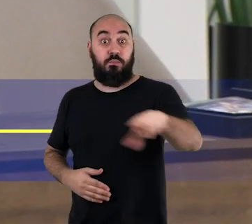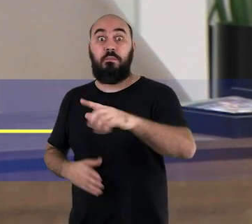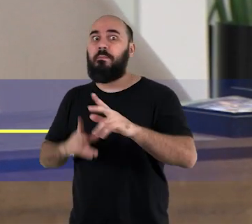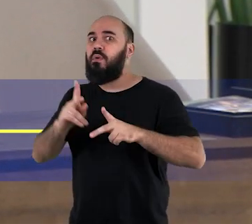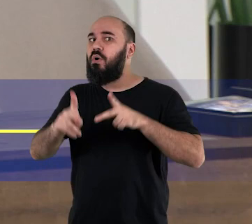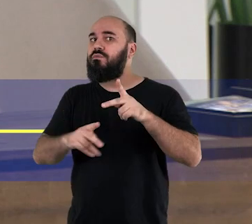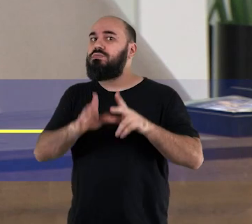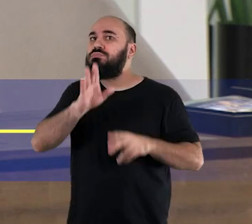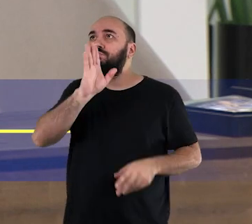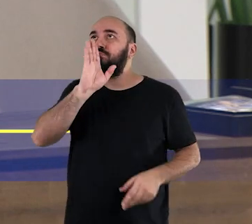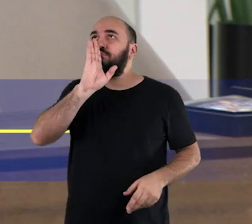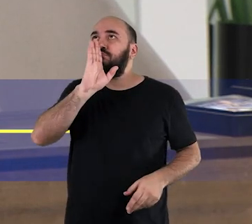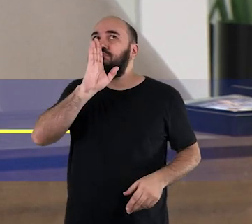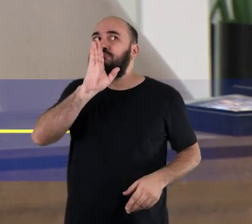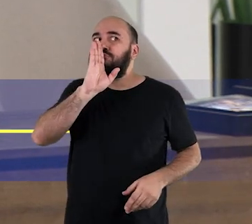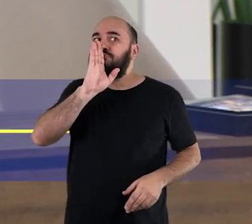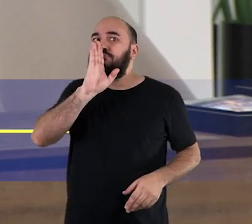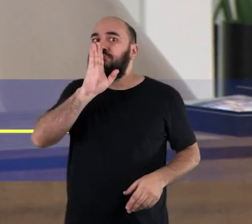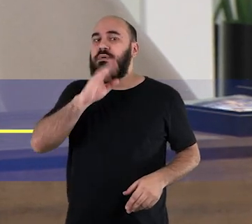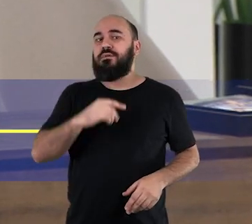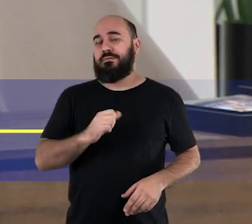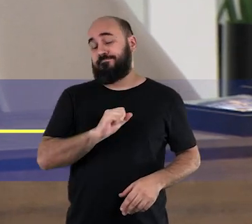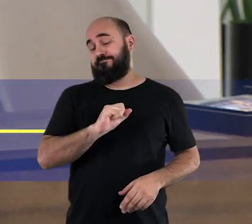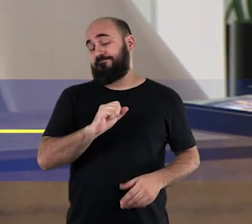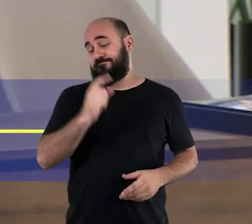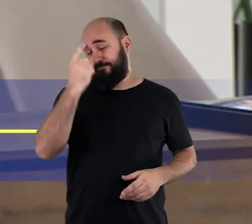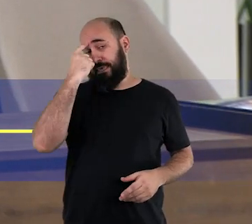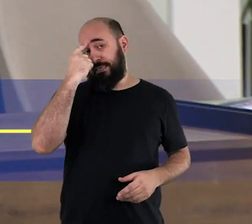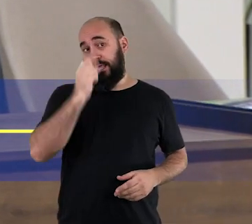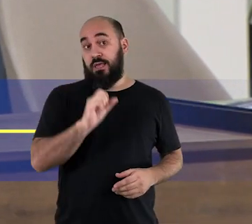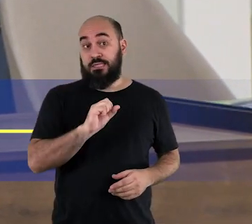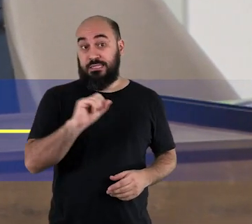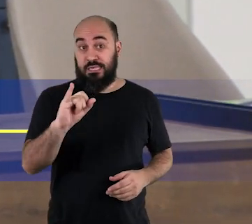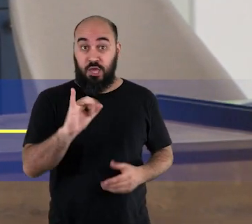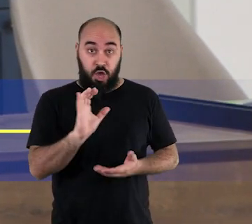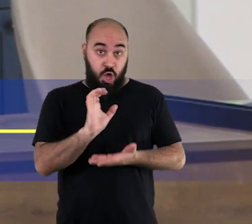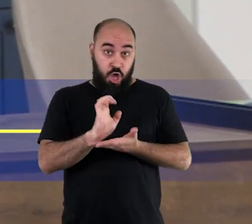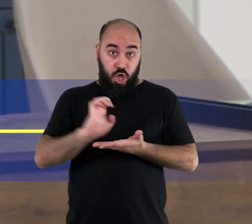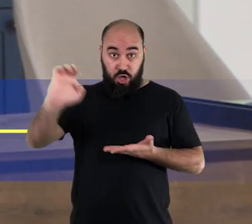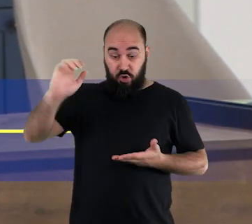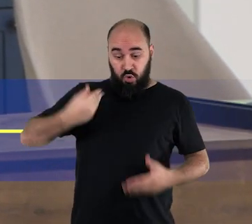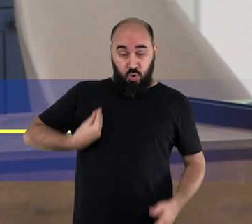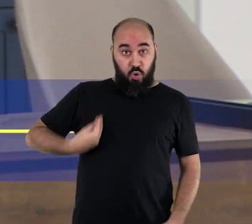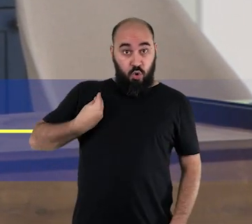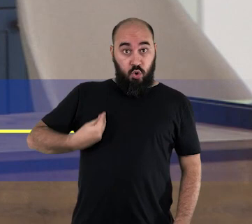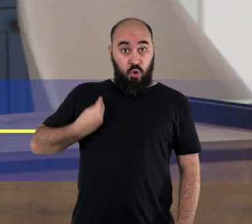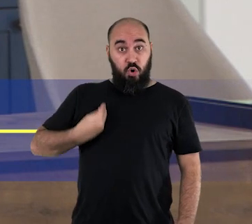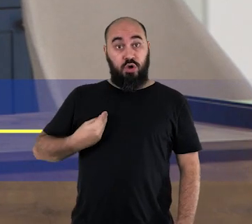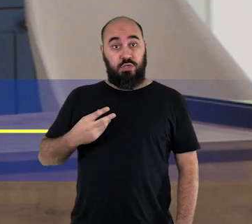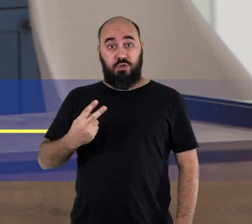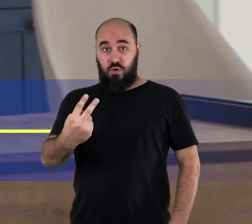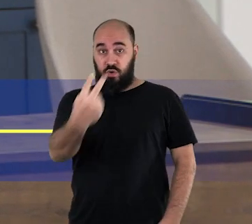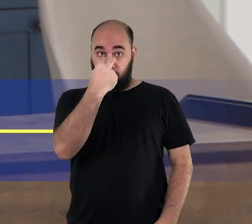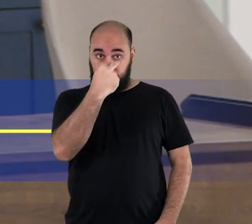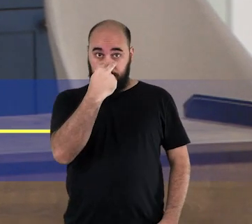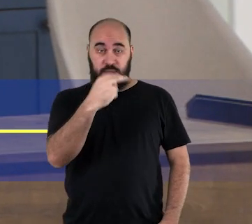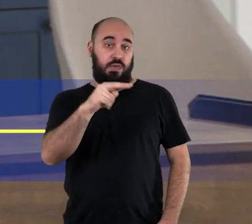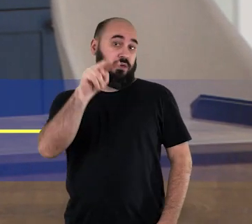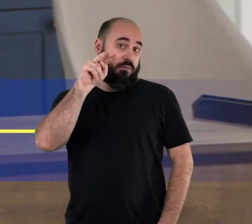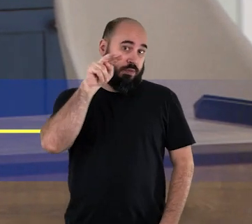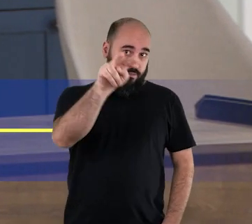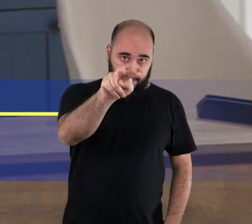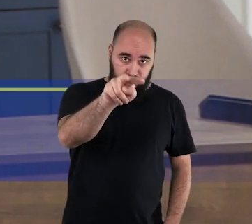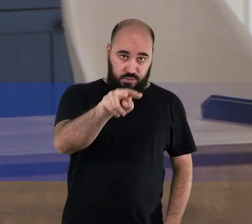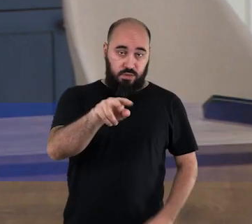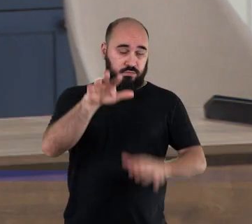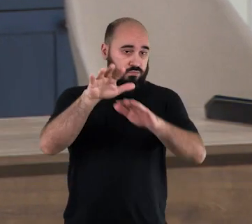Eu penso que se fosse hoje, Elias talvez olharia para mim, olharia para você, para